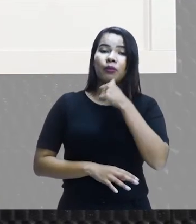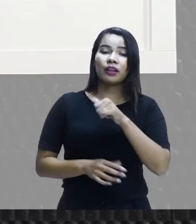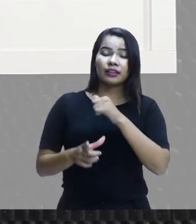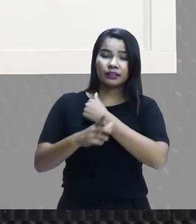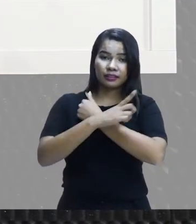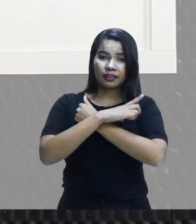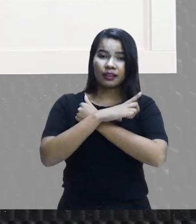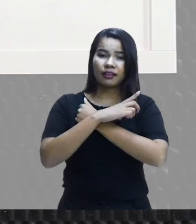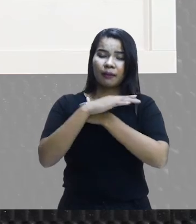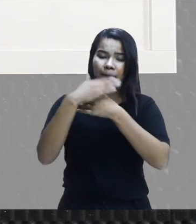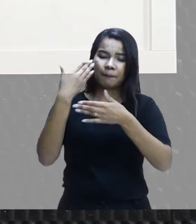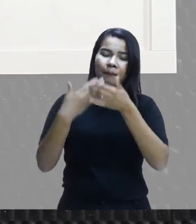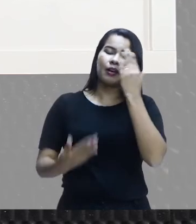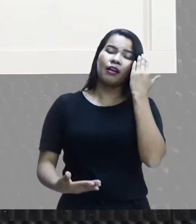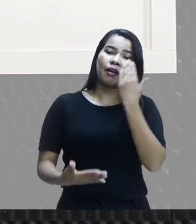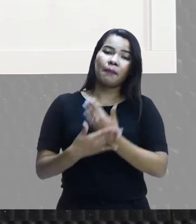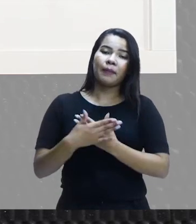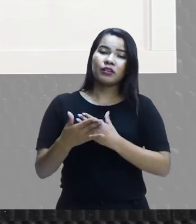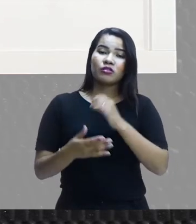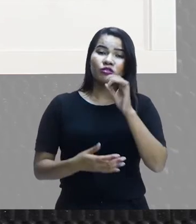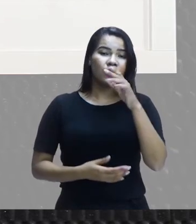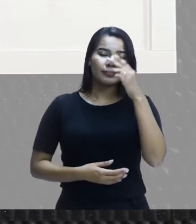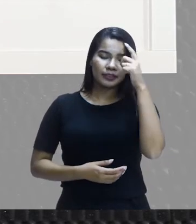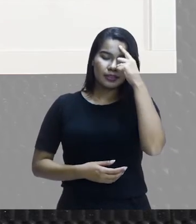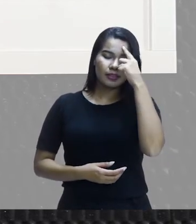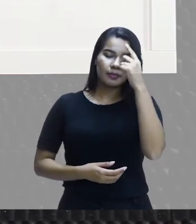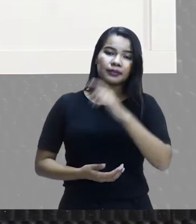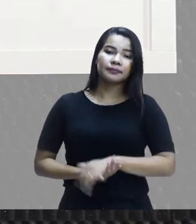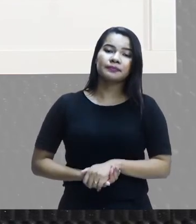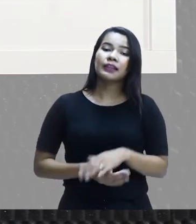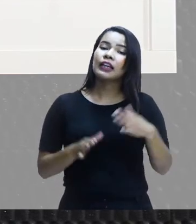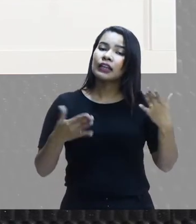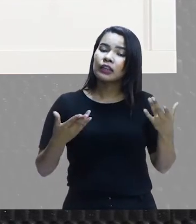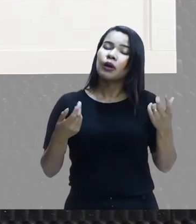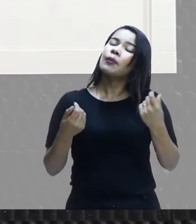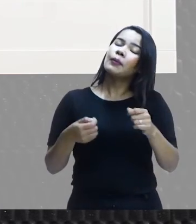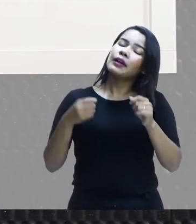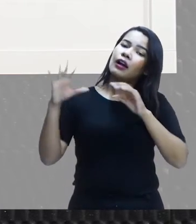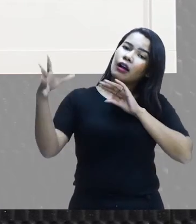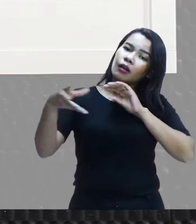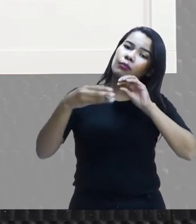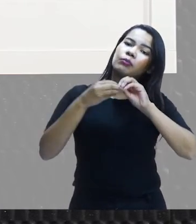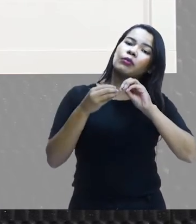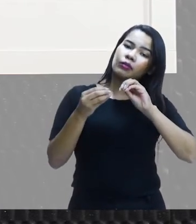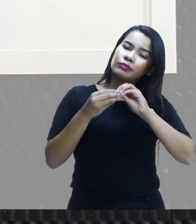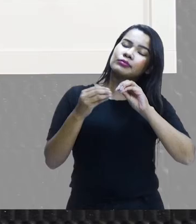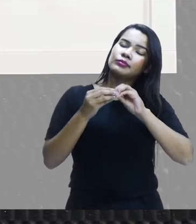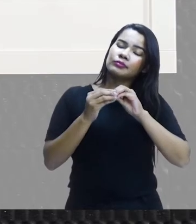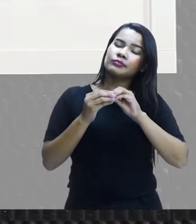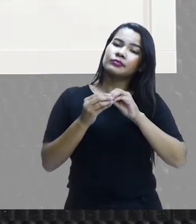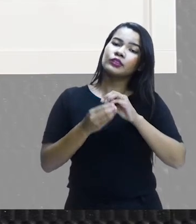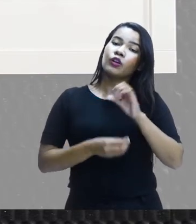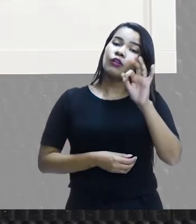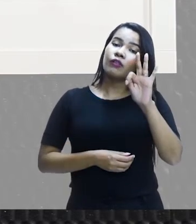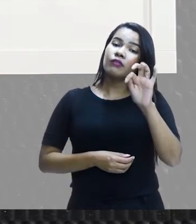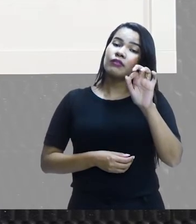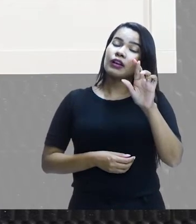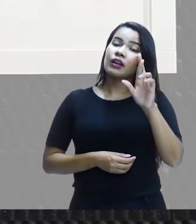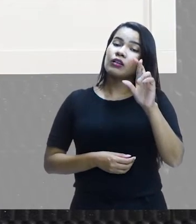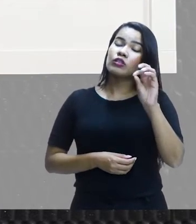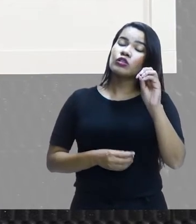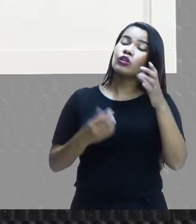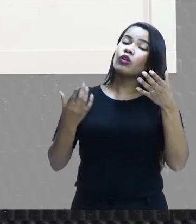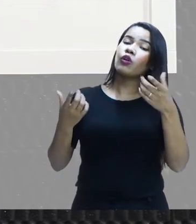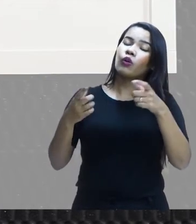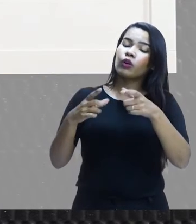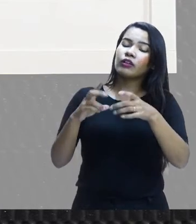maior, tá ok, de ferritina, só para termos uma ideia. Então, ela precisa repor, tá ok, essa quantidade de ferro. E onde ela vai obter essa